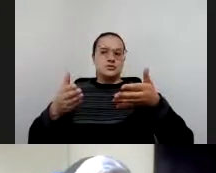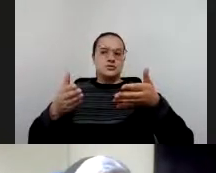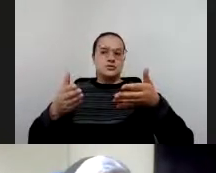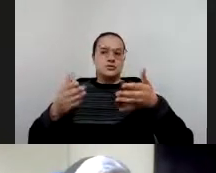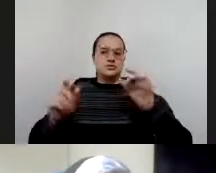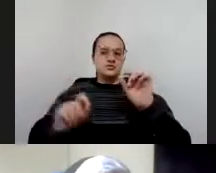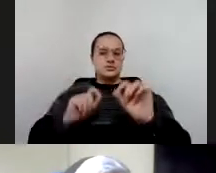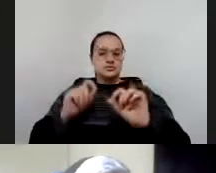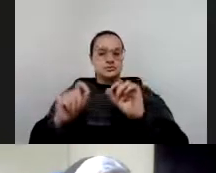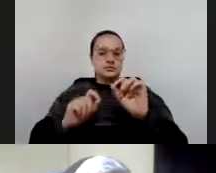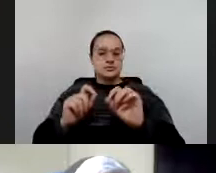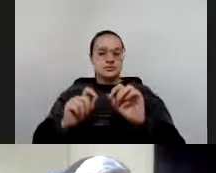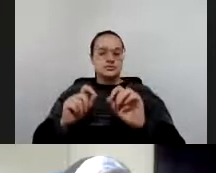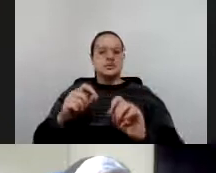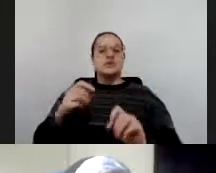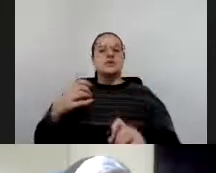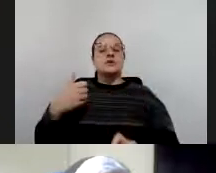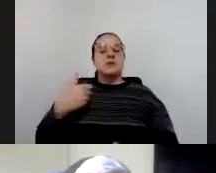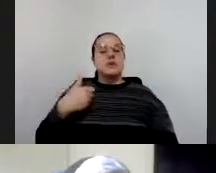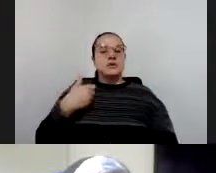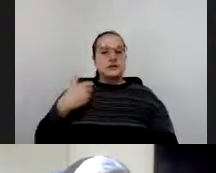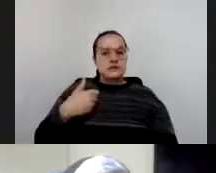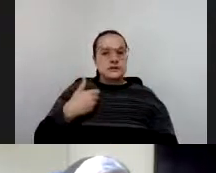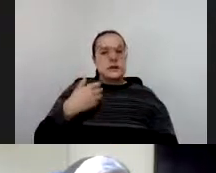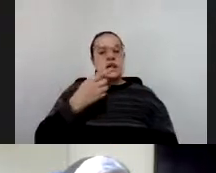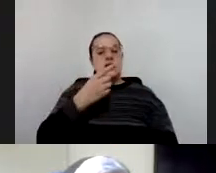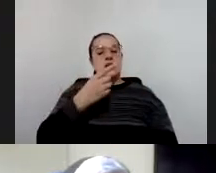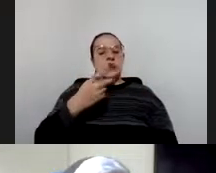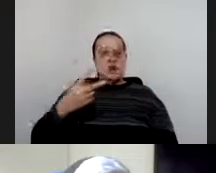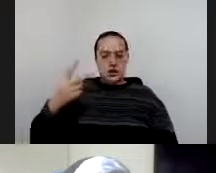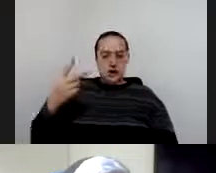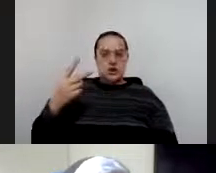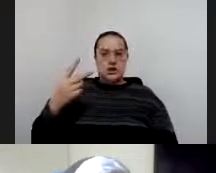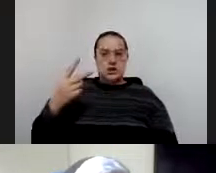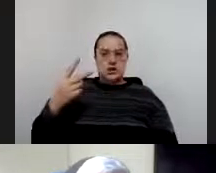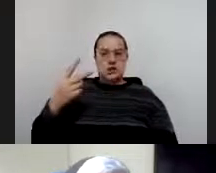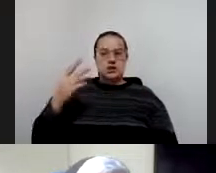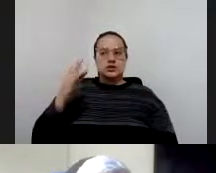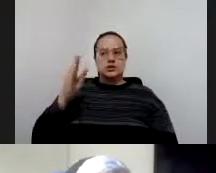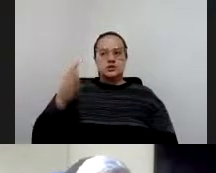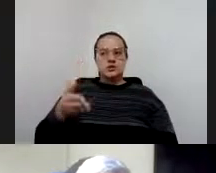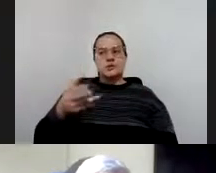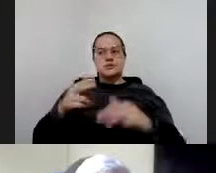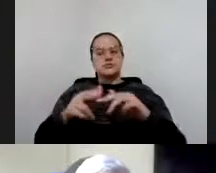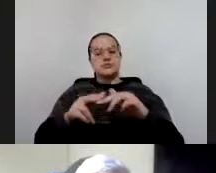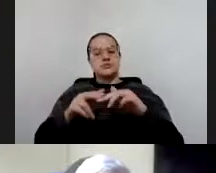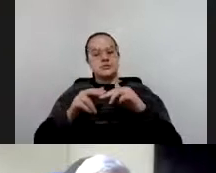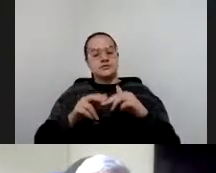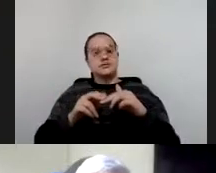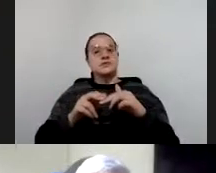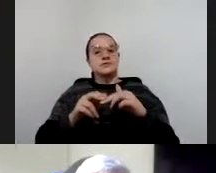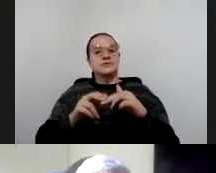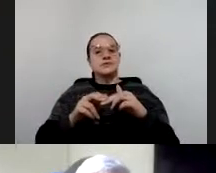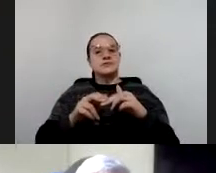12 anos, é, mano? 12. Então, 12 anos, tá? Então, sem